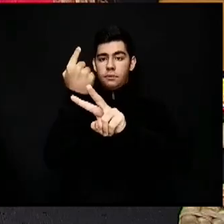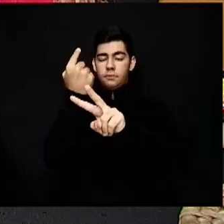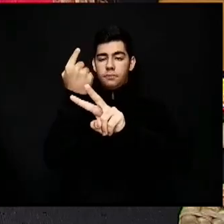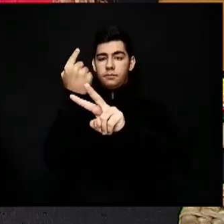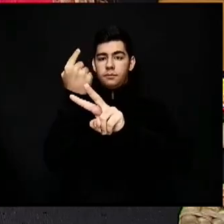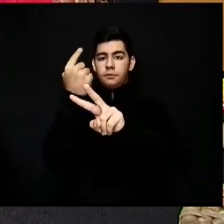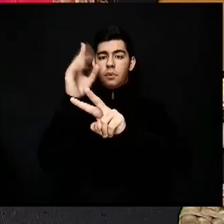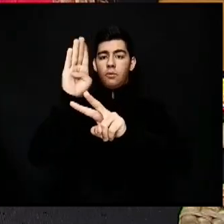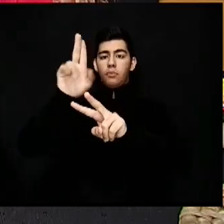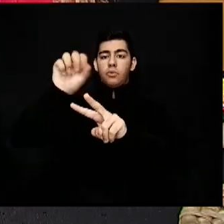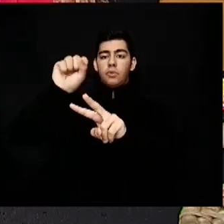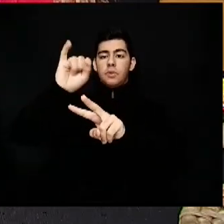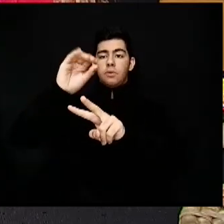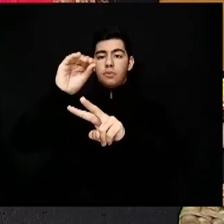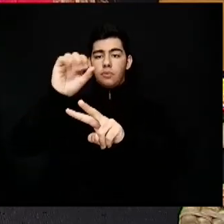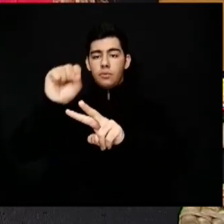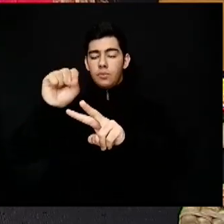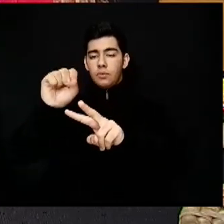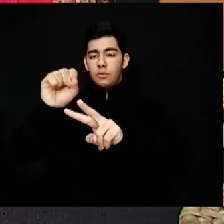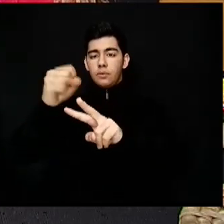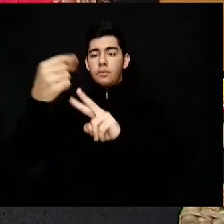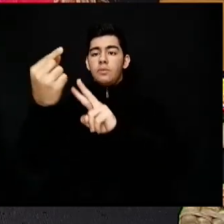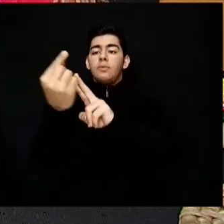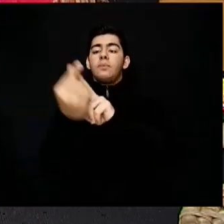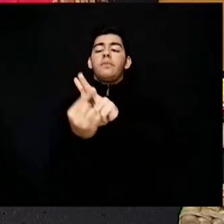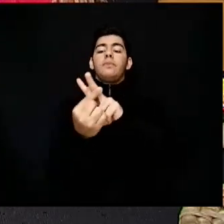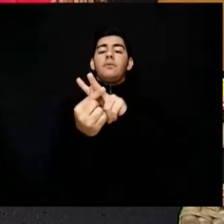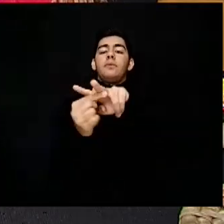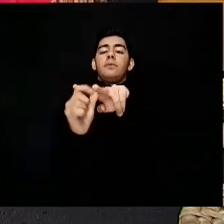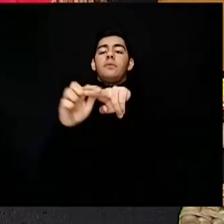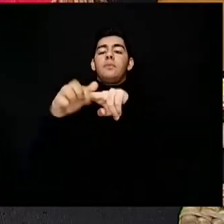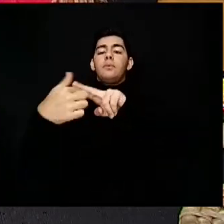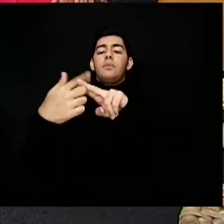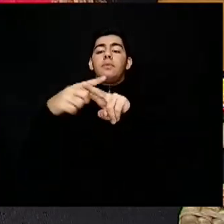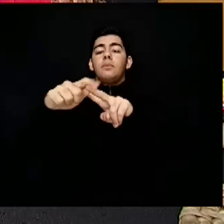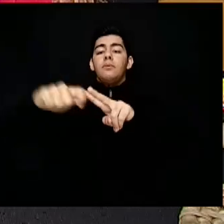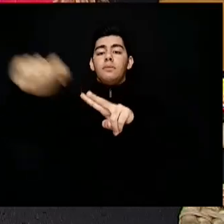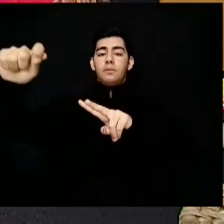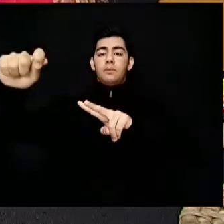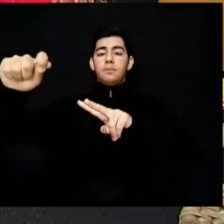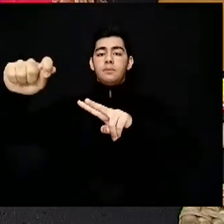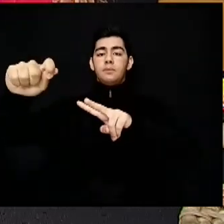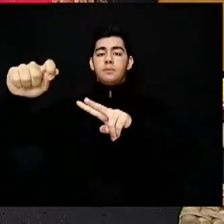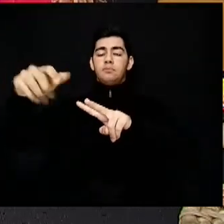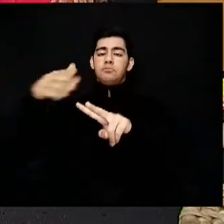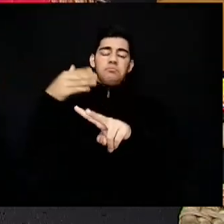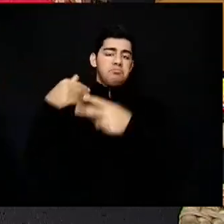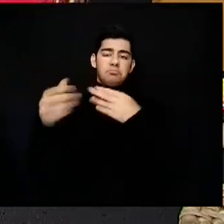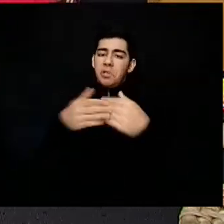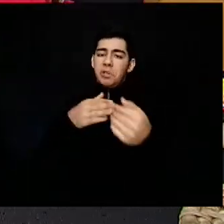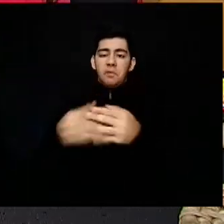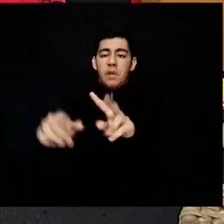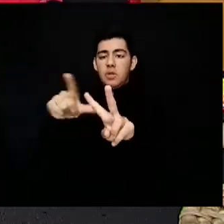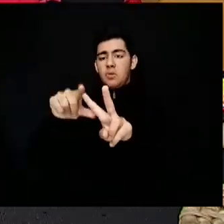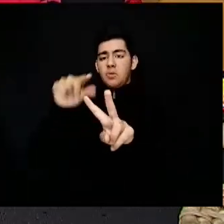cima do búzio. Qualquer uma das alças? Qualquer uma das alças. E a outra